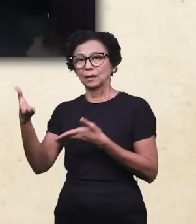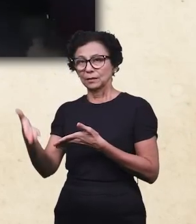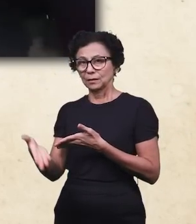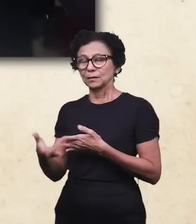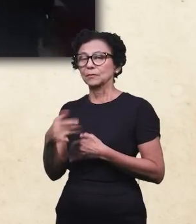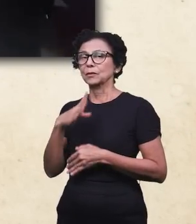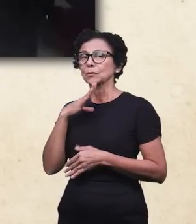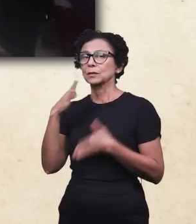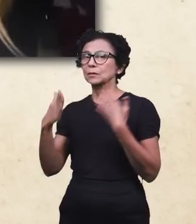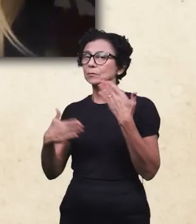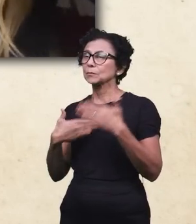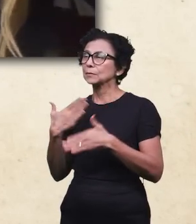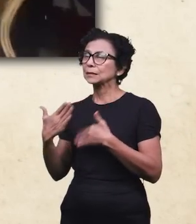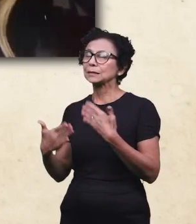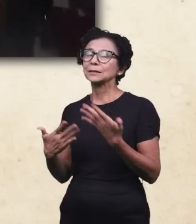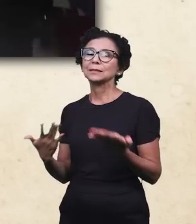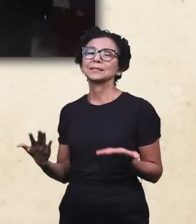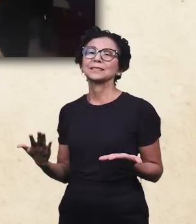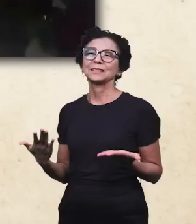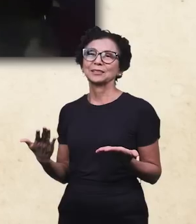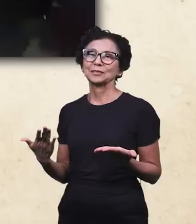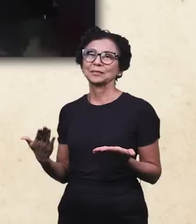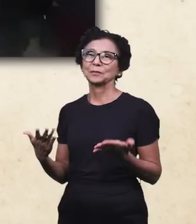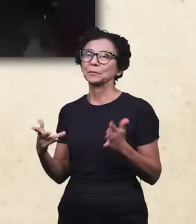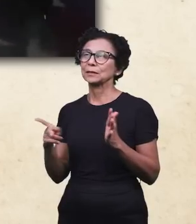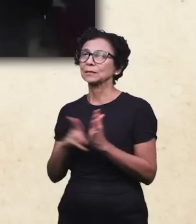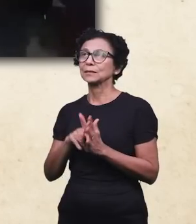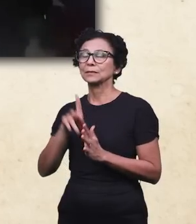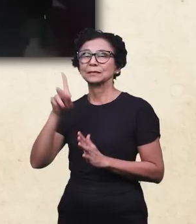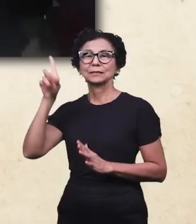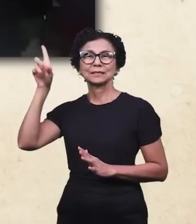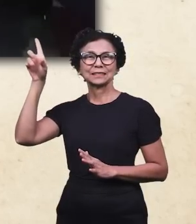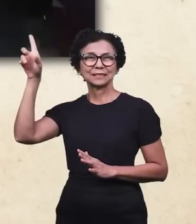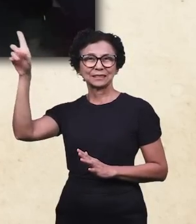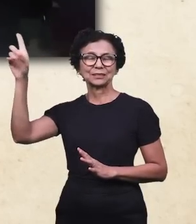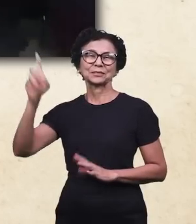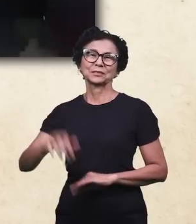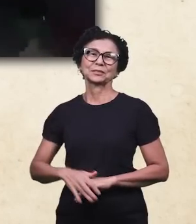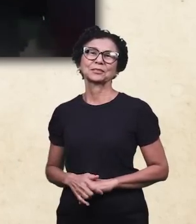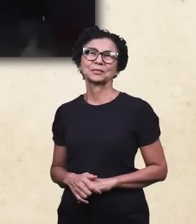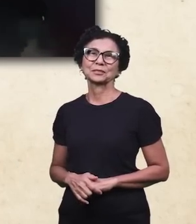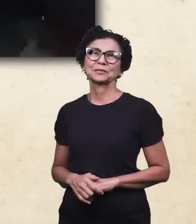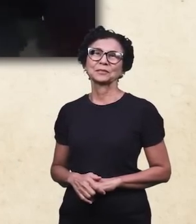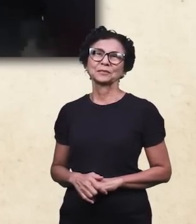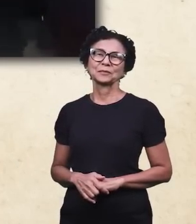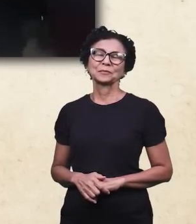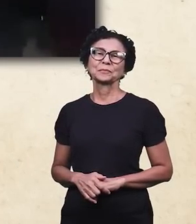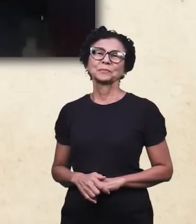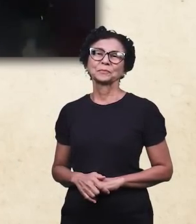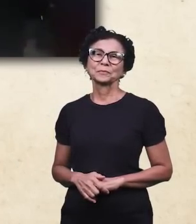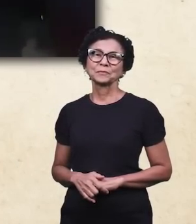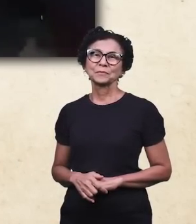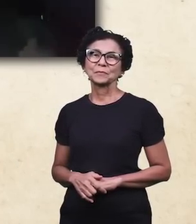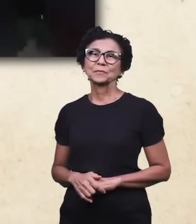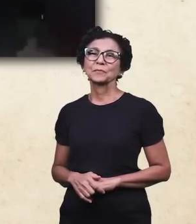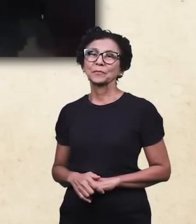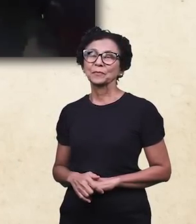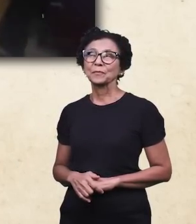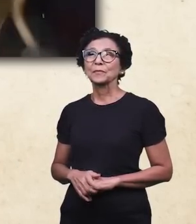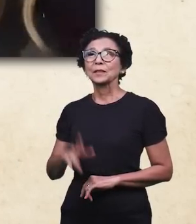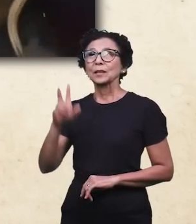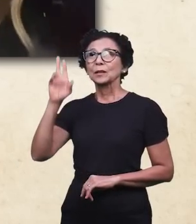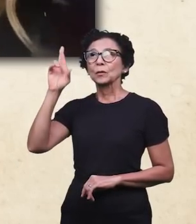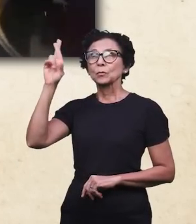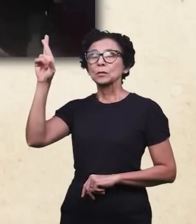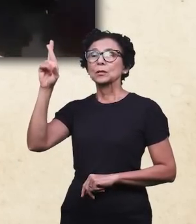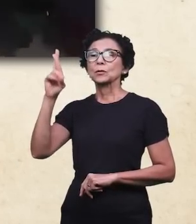alegria eterna. Soubemos que nós temos o maior presente e que Ele vai cuidar do nosso futuro como jovens. A